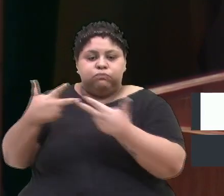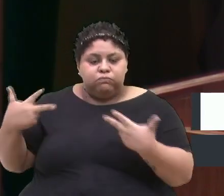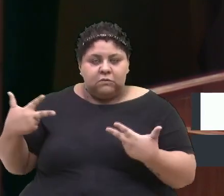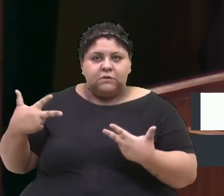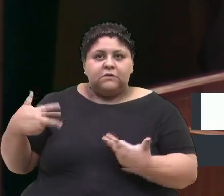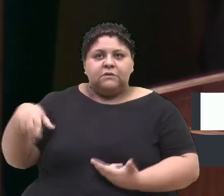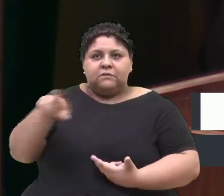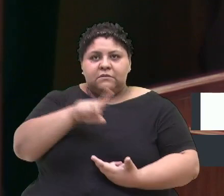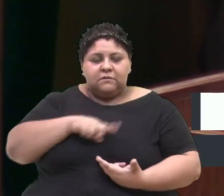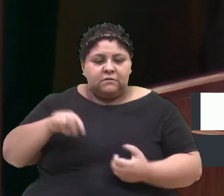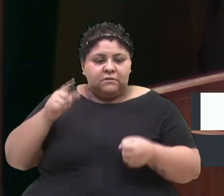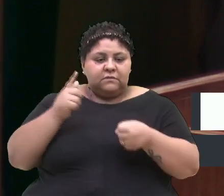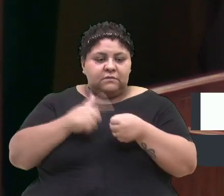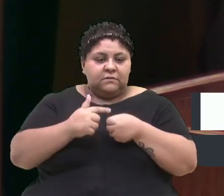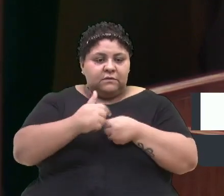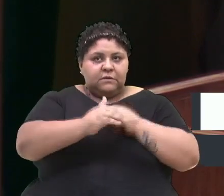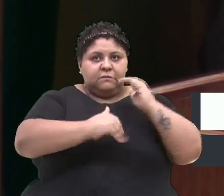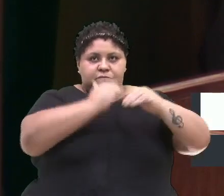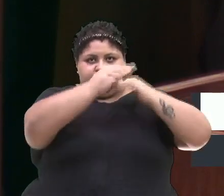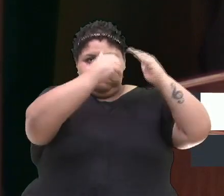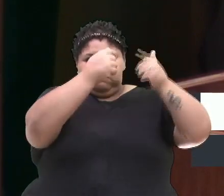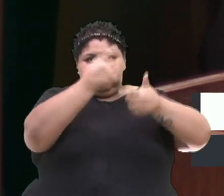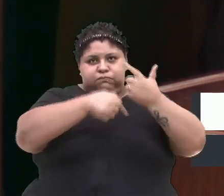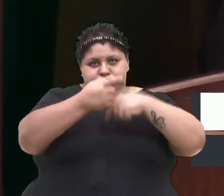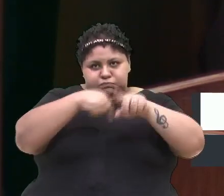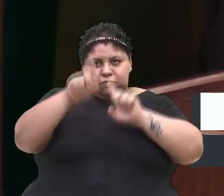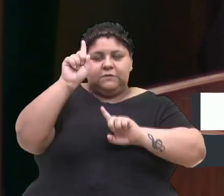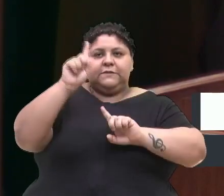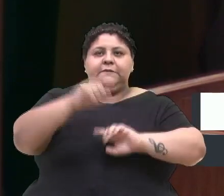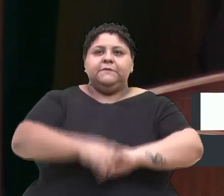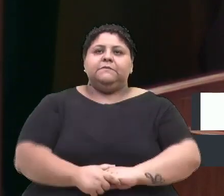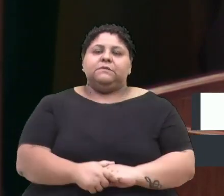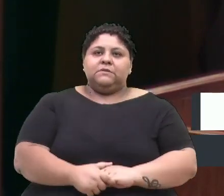a nossa cidade prospere.